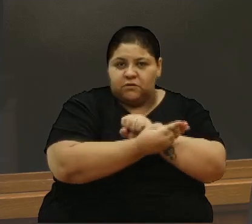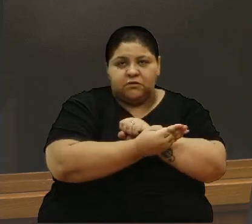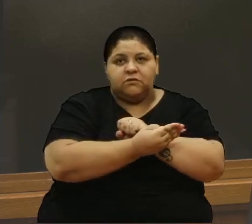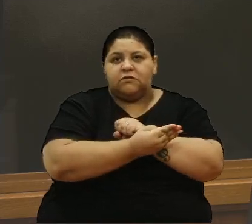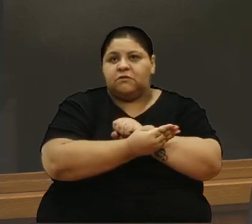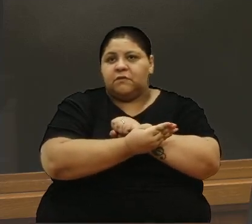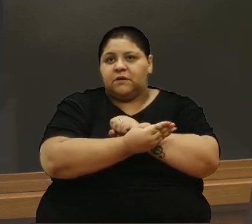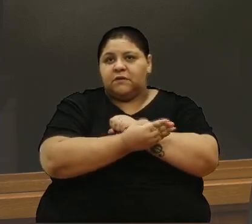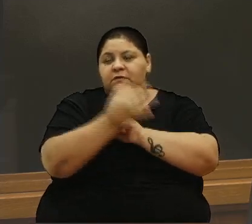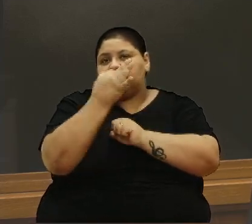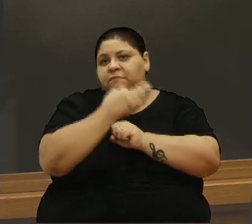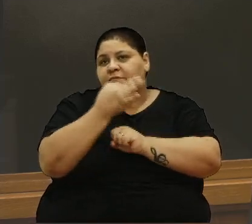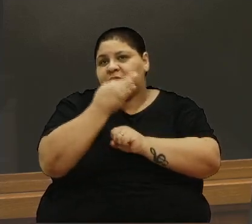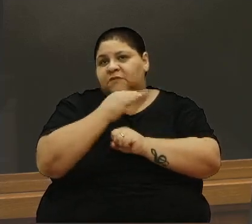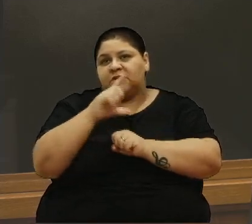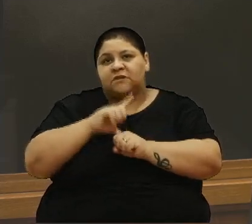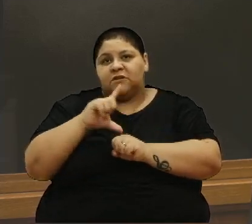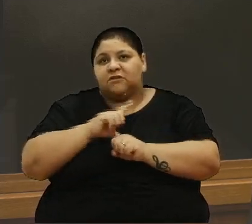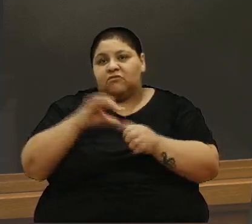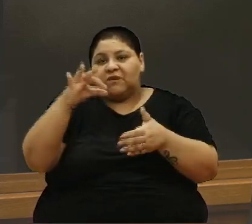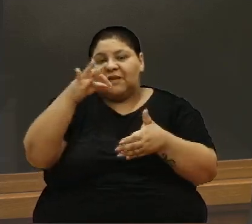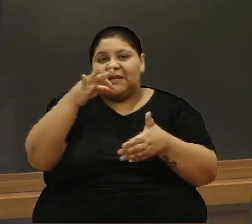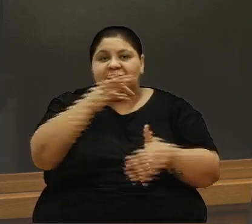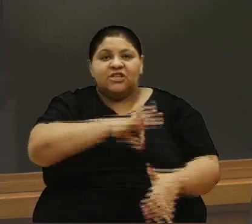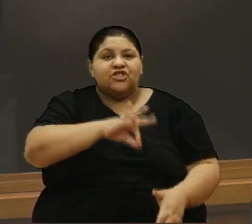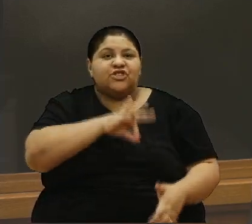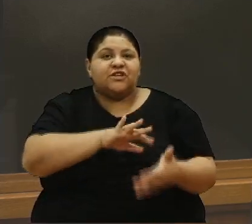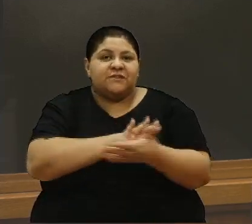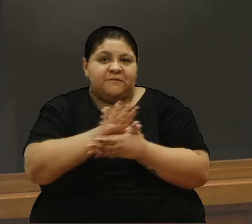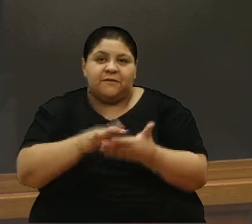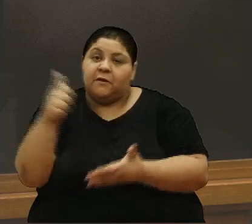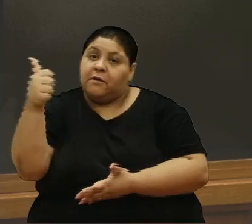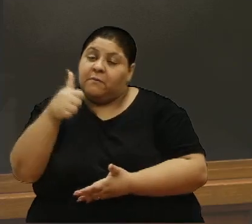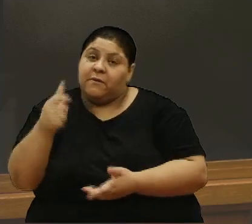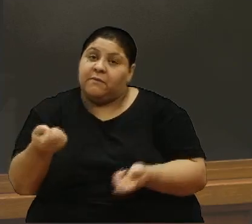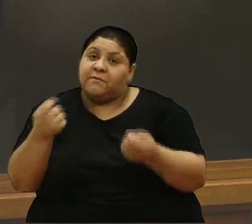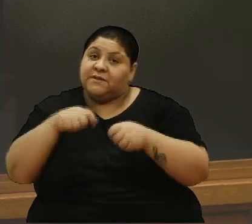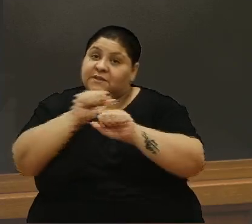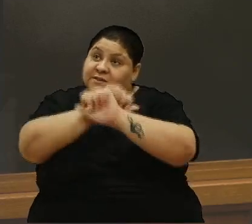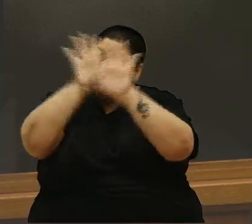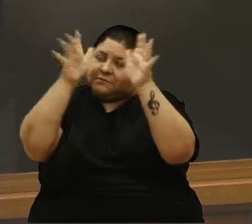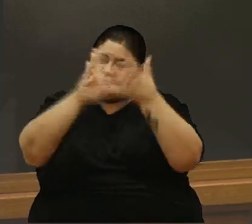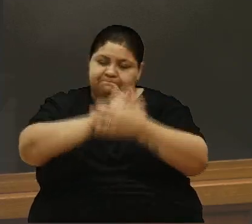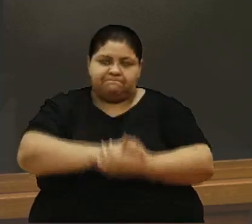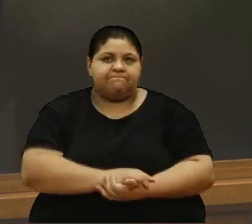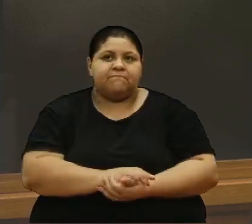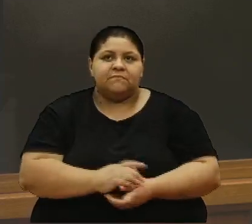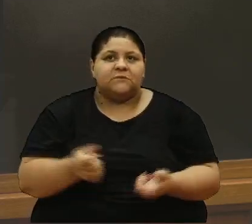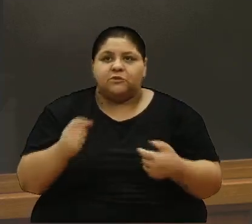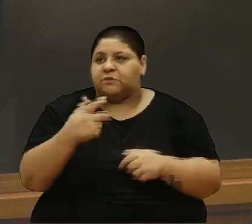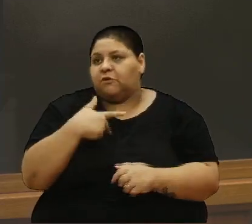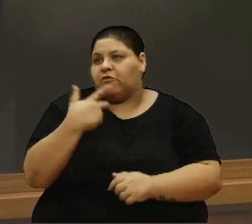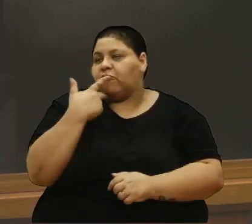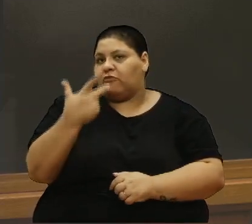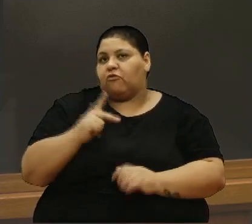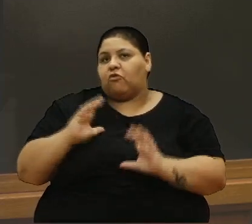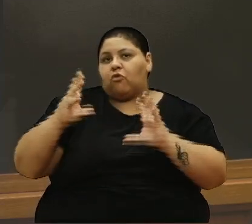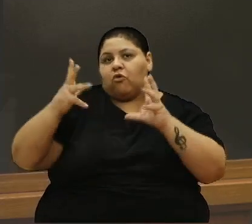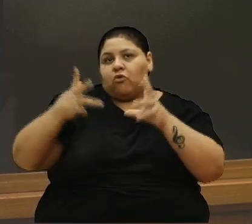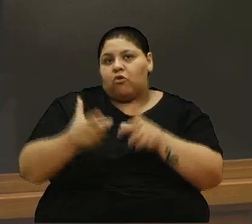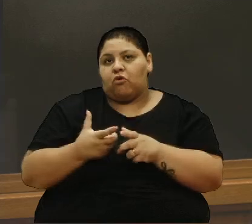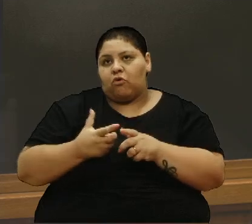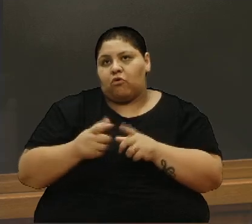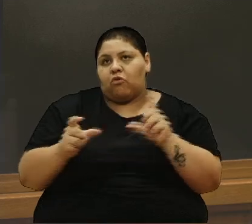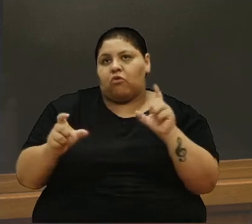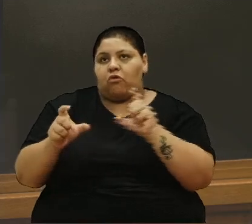Cristo Redentor, não vai ter fins lucrativos. Então essa é a primeira coisa que precisa ser estabelecido, né? Não preciso eu falar quanto é o débito